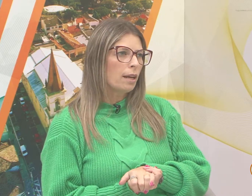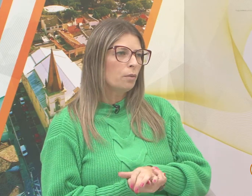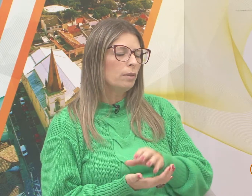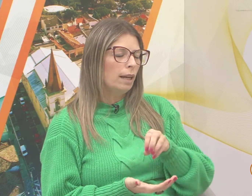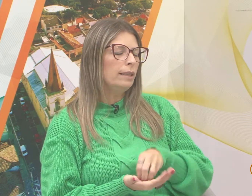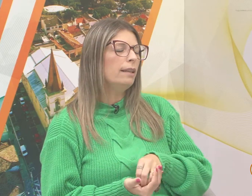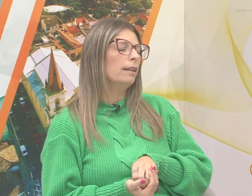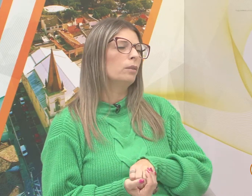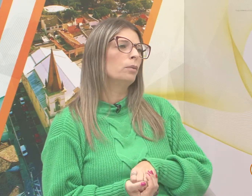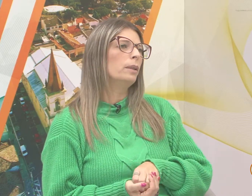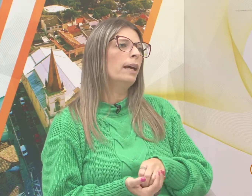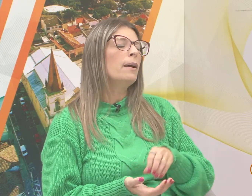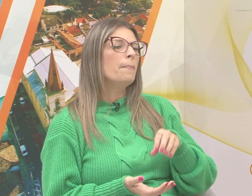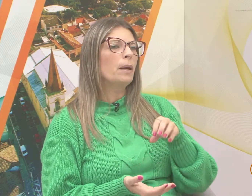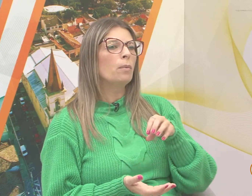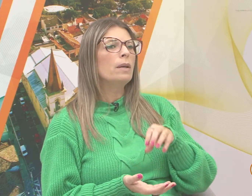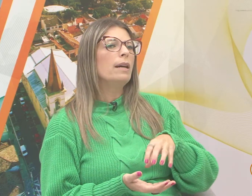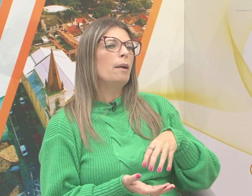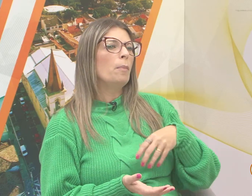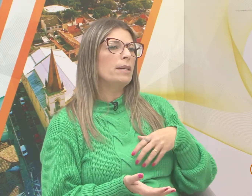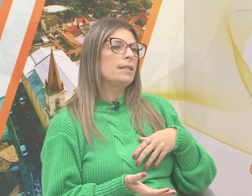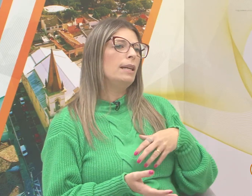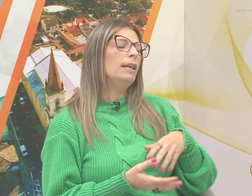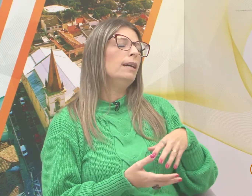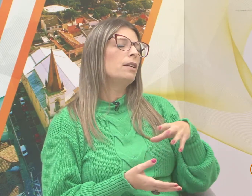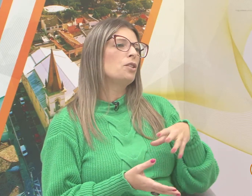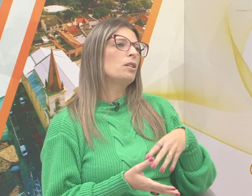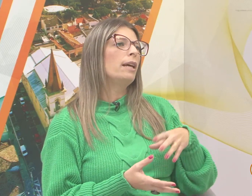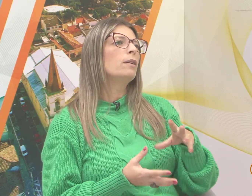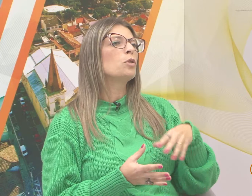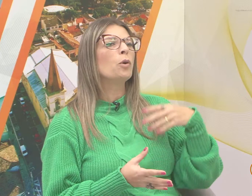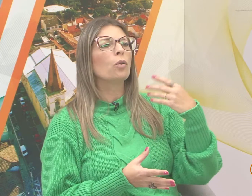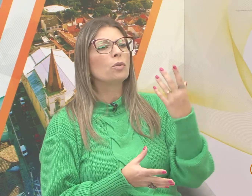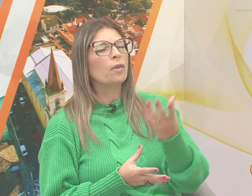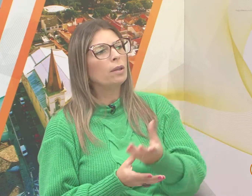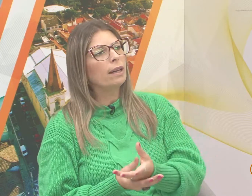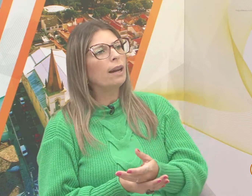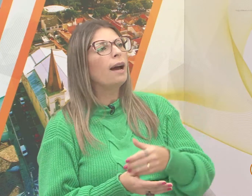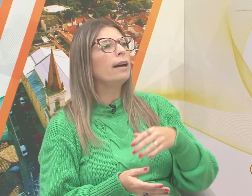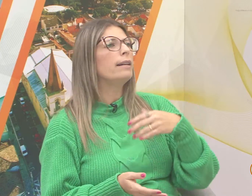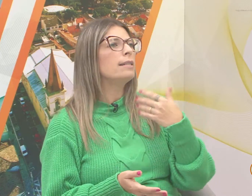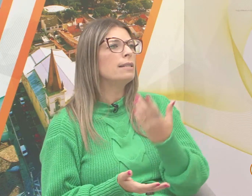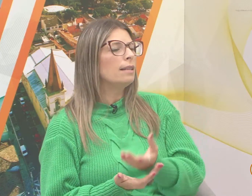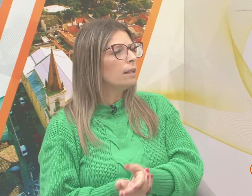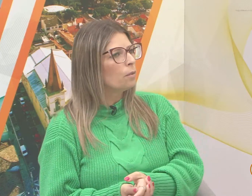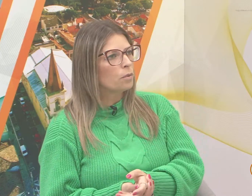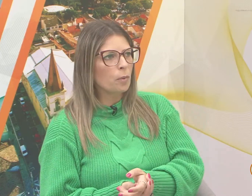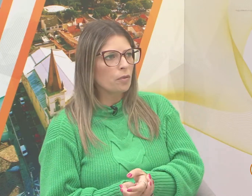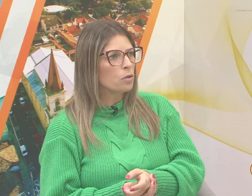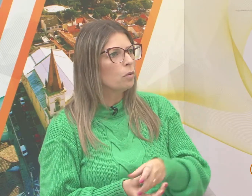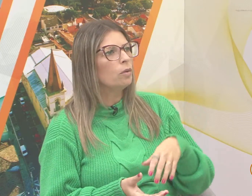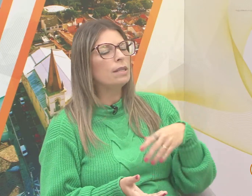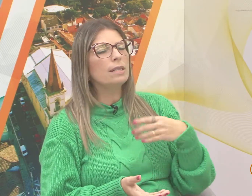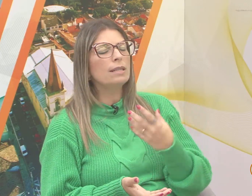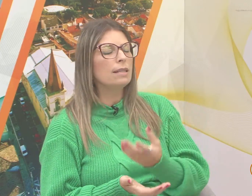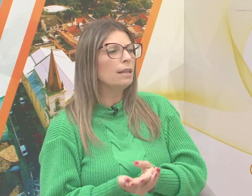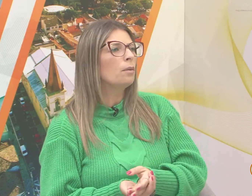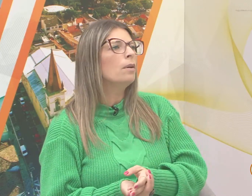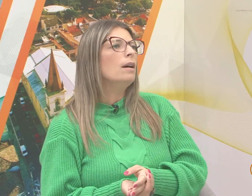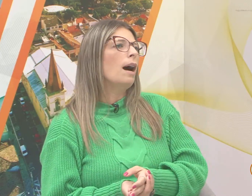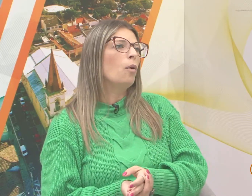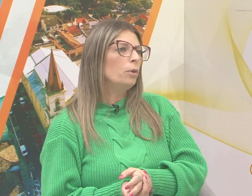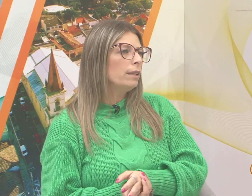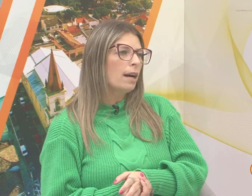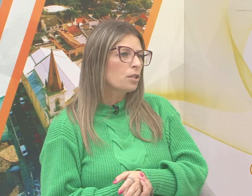do projeto ali dentro, né? Então, é uma parceria que a gente tem, então os biólogos vão até lá, eles ensinam os professores,